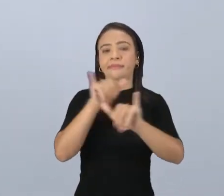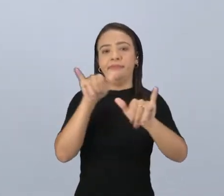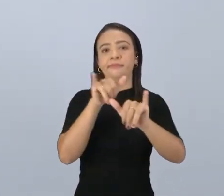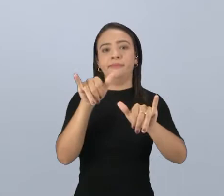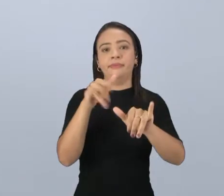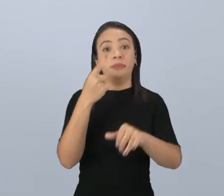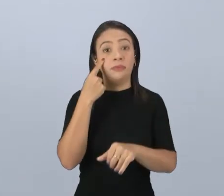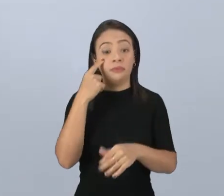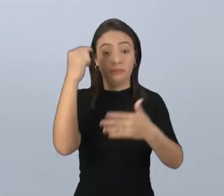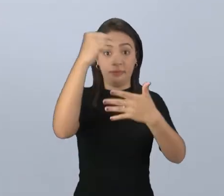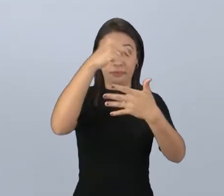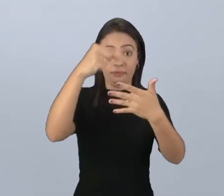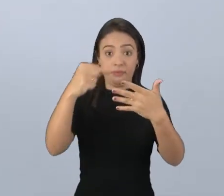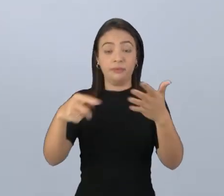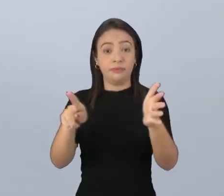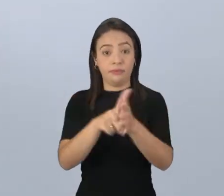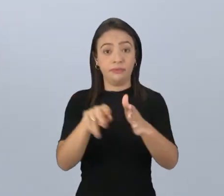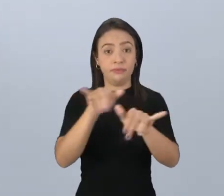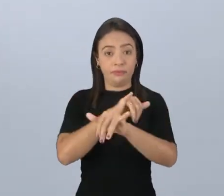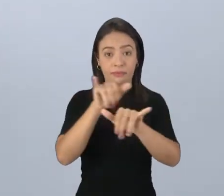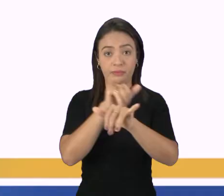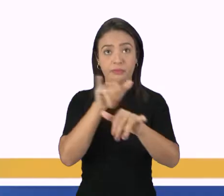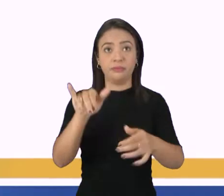que a compõem. Observe.